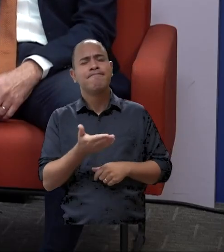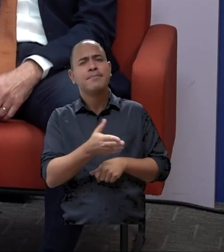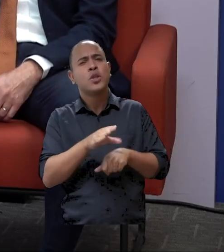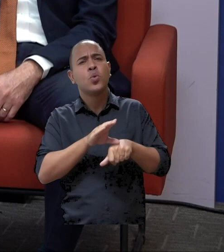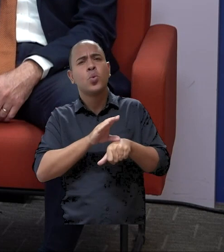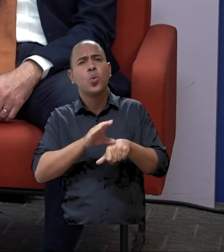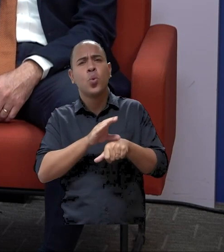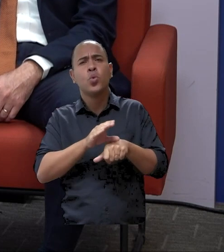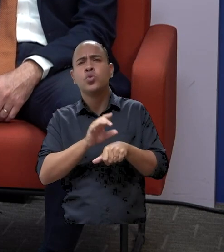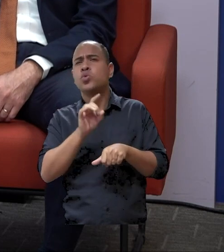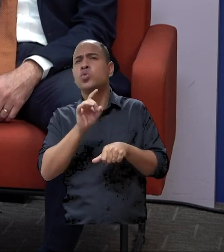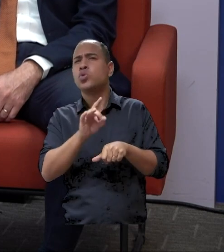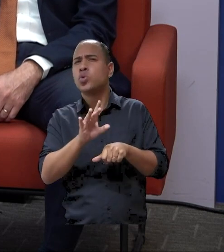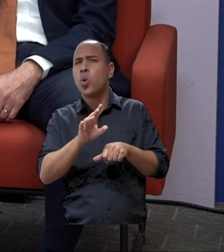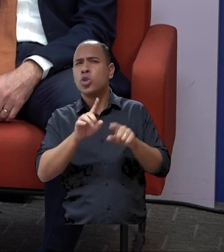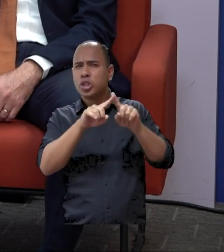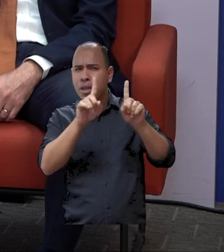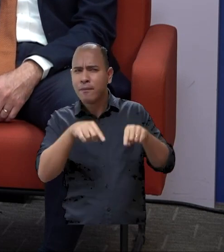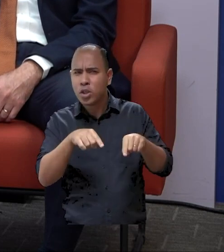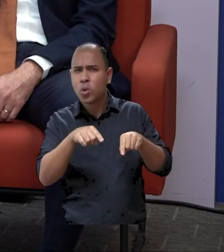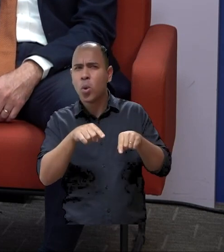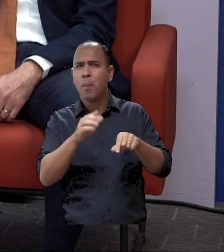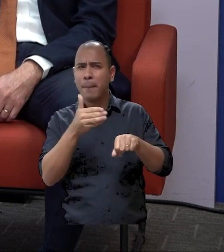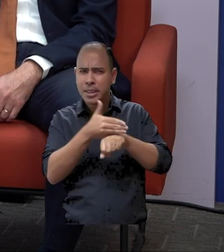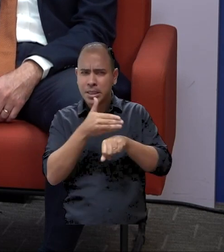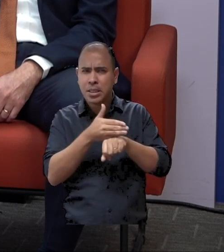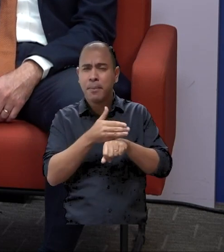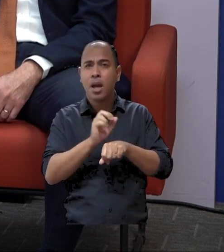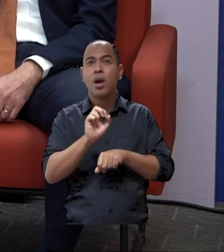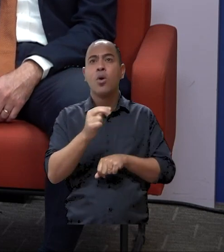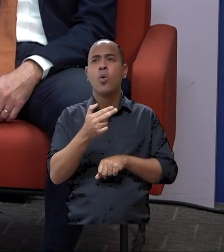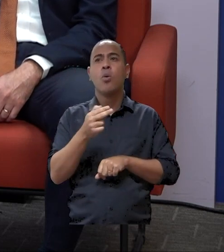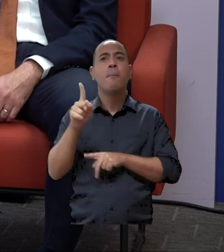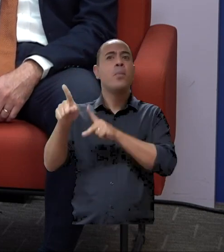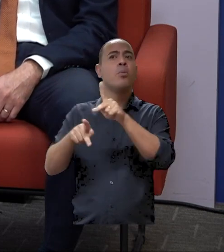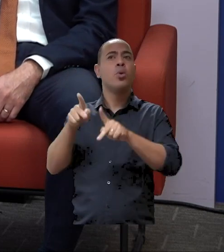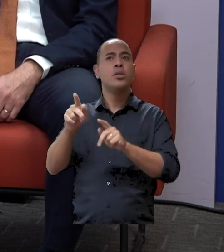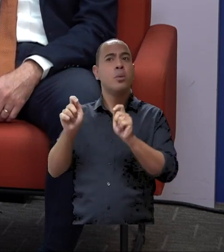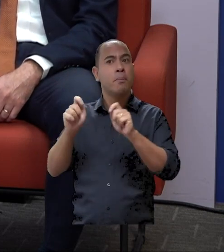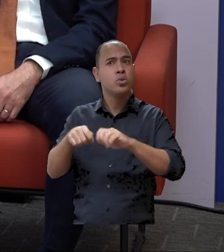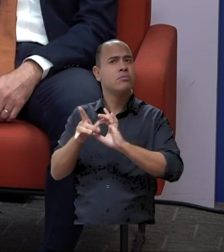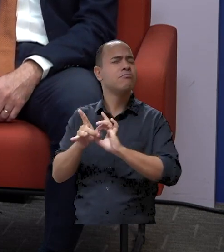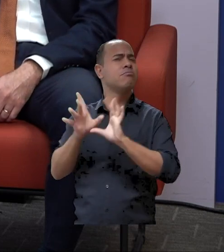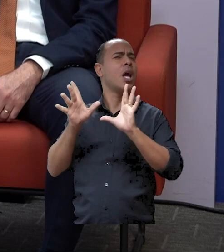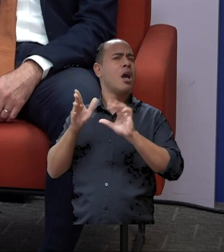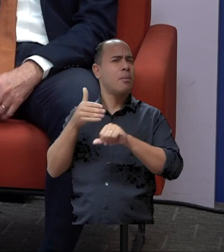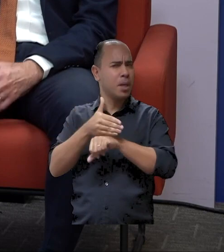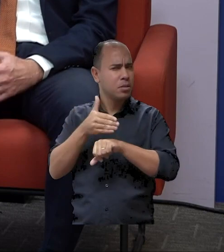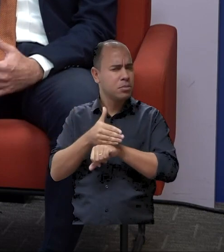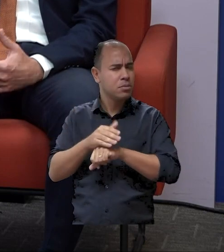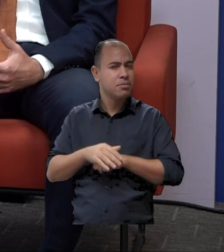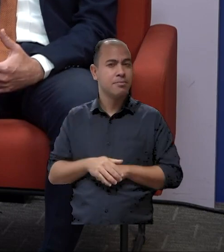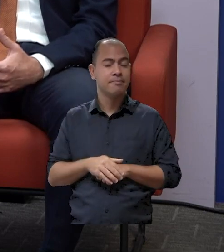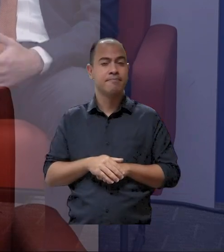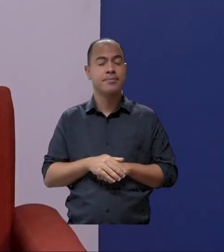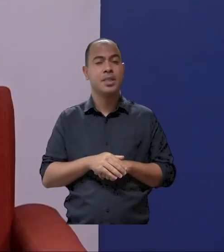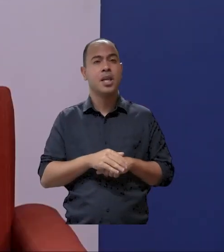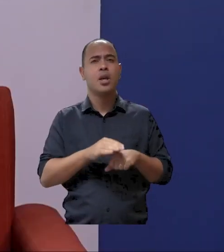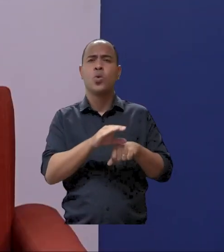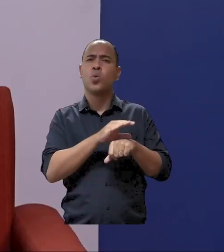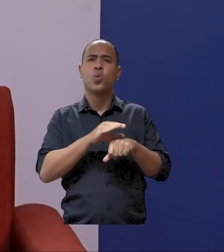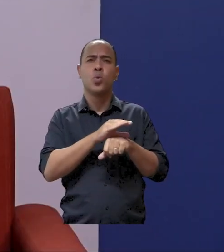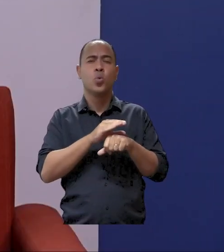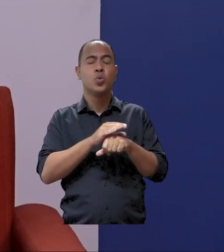esses cursos, eles são específicos aos servidores ou existem outros cursos também que são abertos à população? Esses cursos, eles são